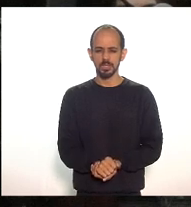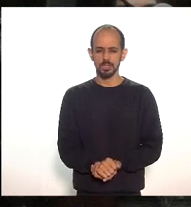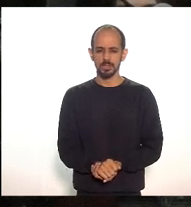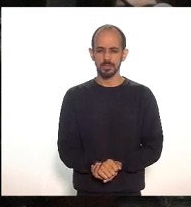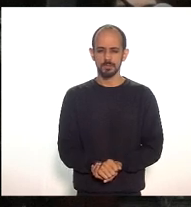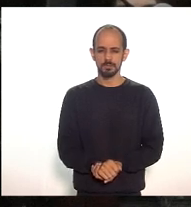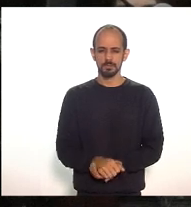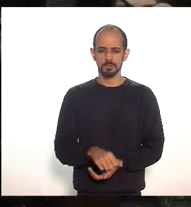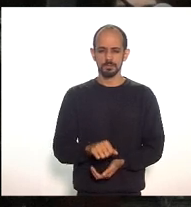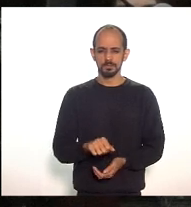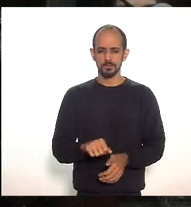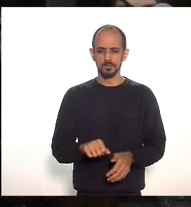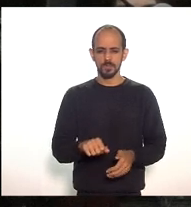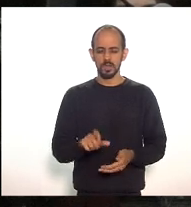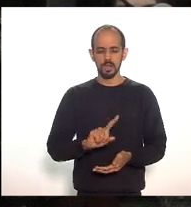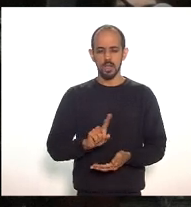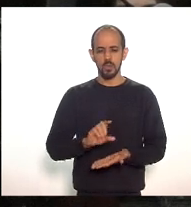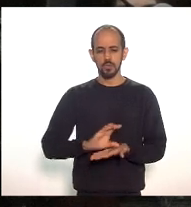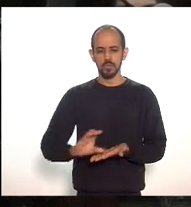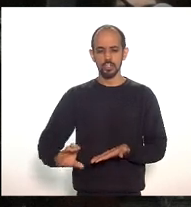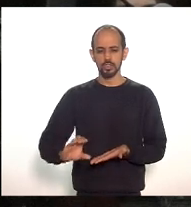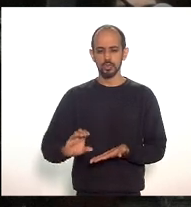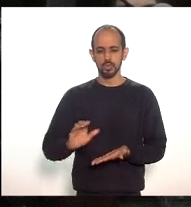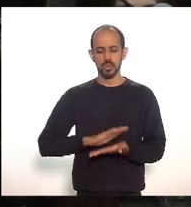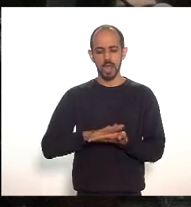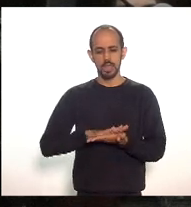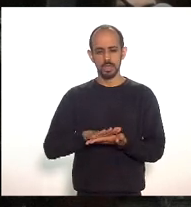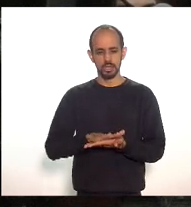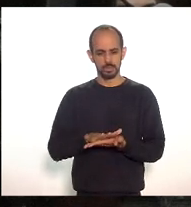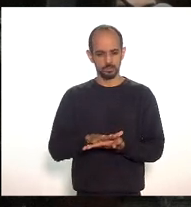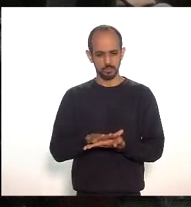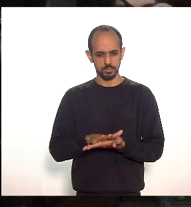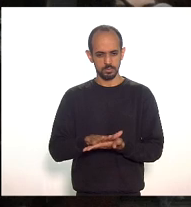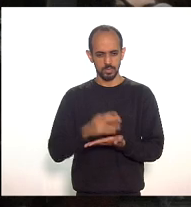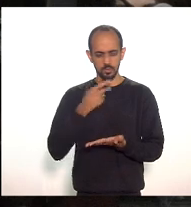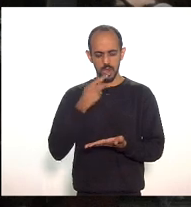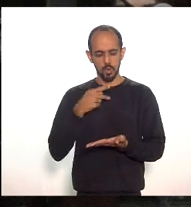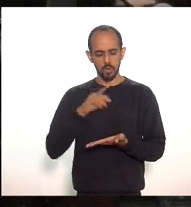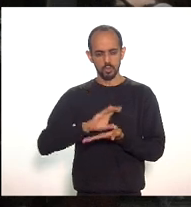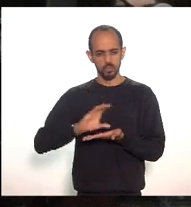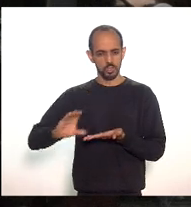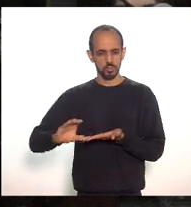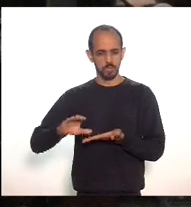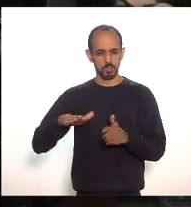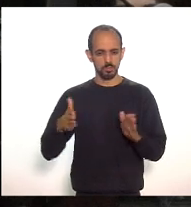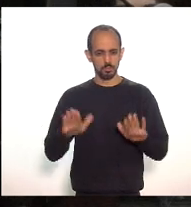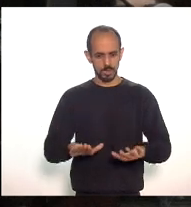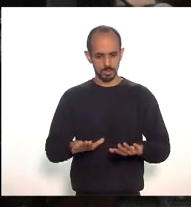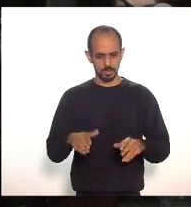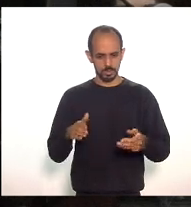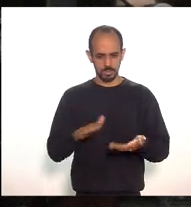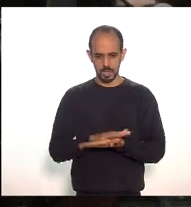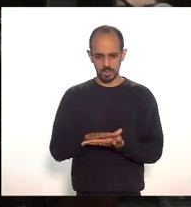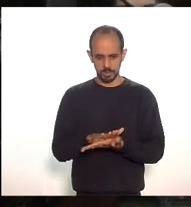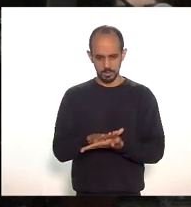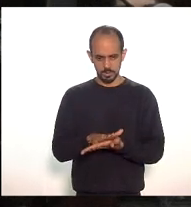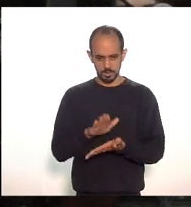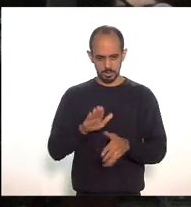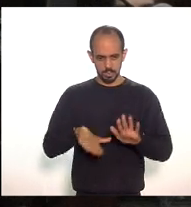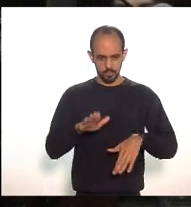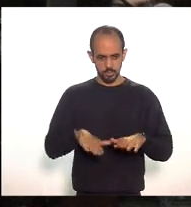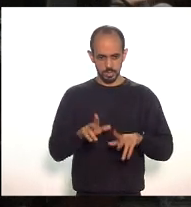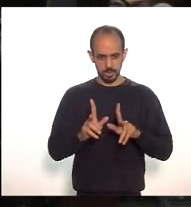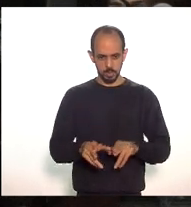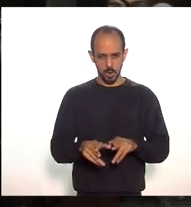e não investiu até agora nem um centavo falou muito valor ser muito investimento e nada talvez igual a